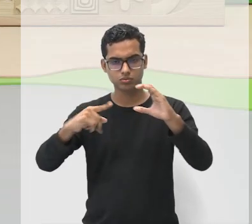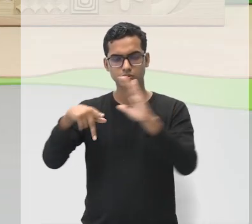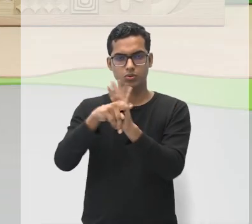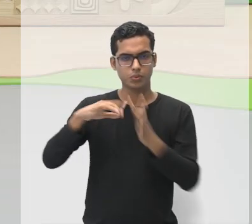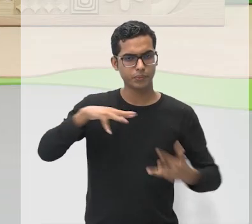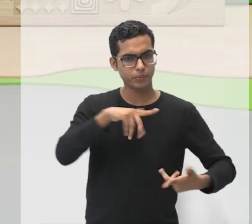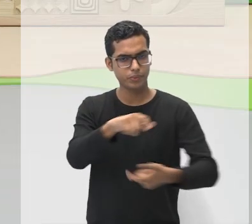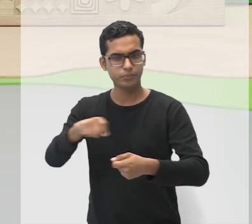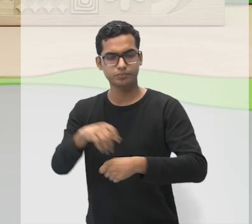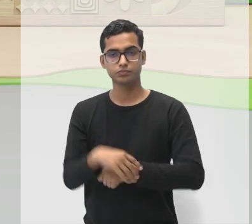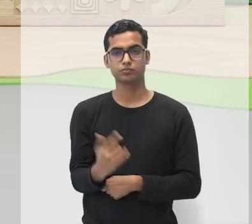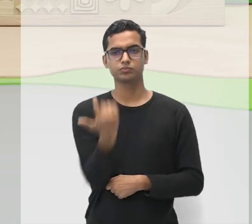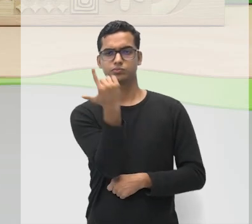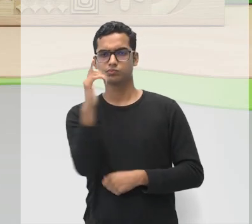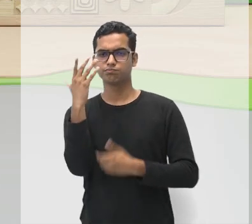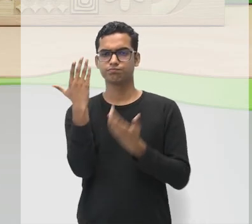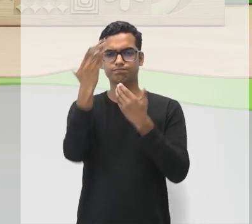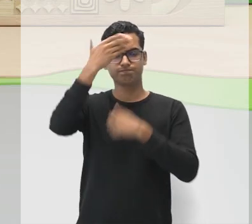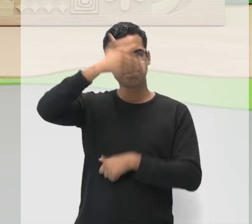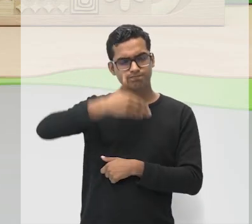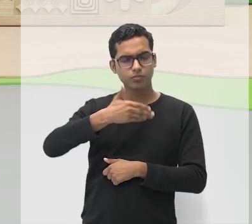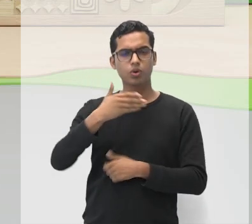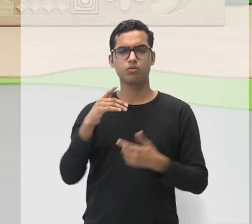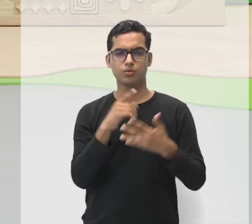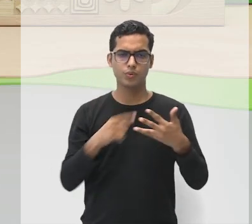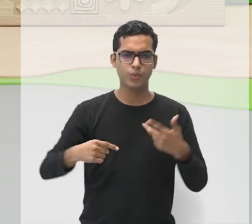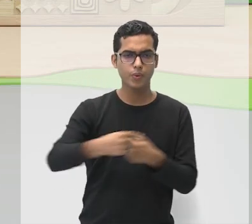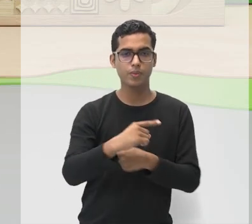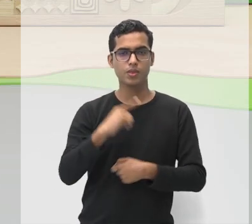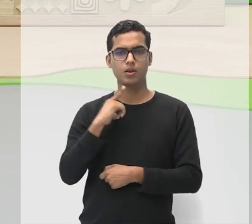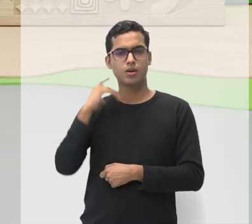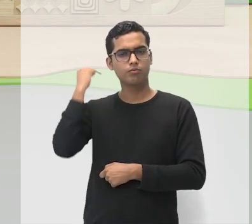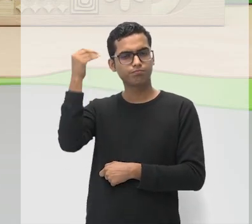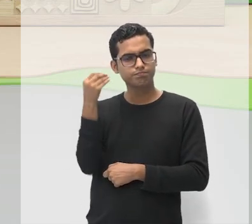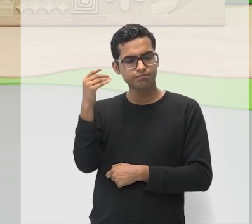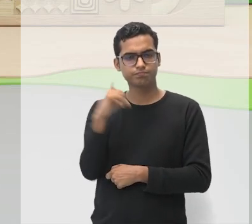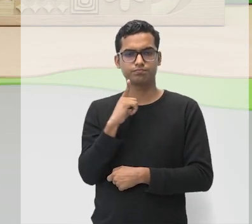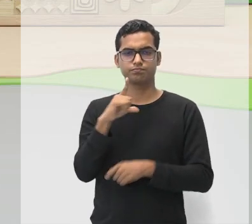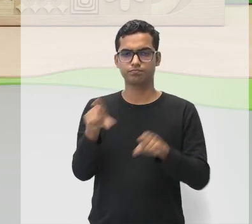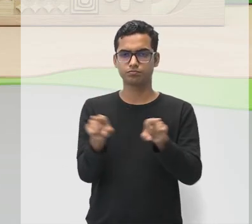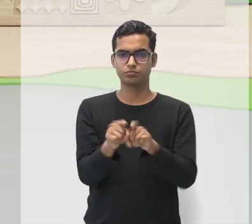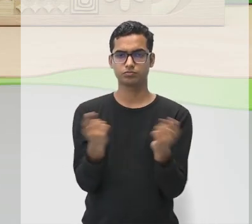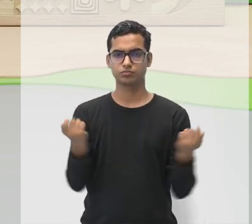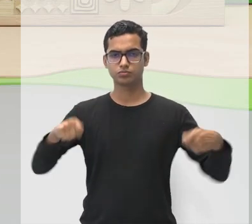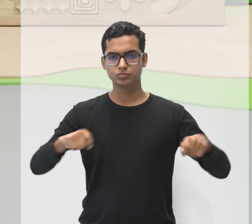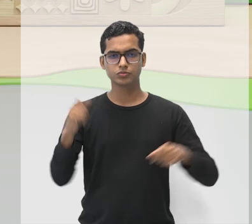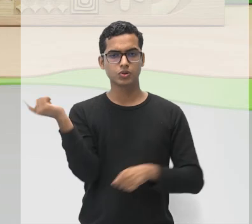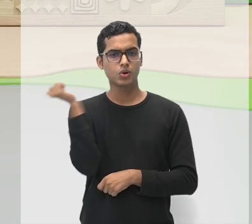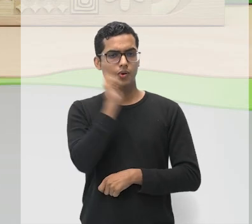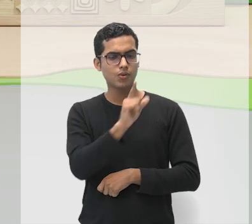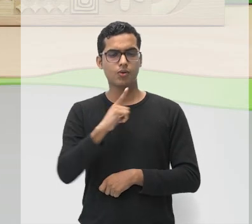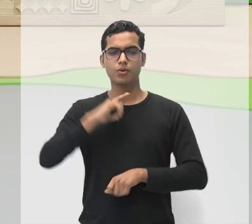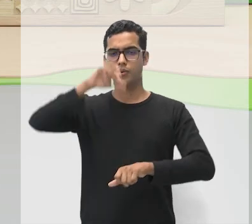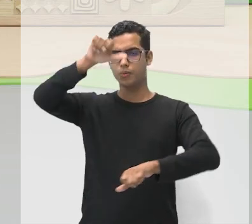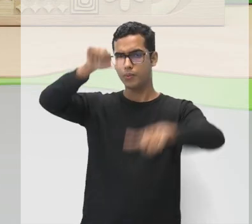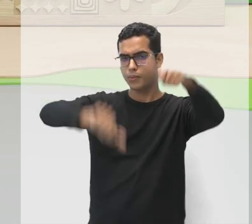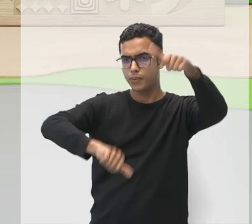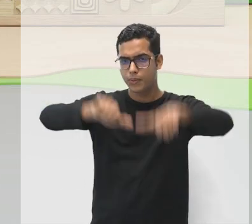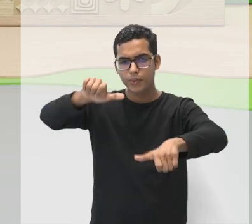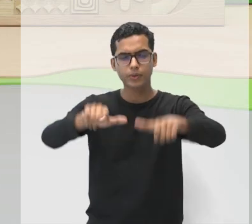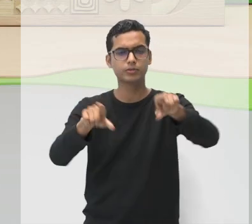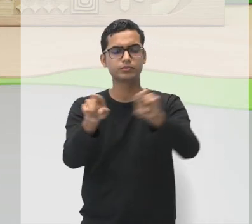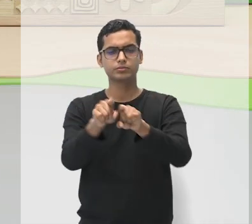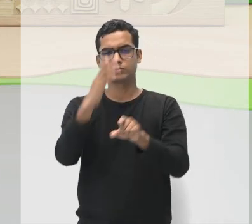da Terra. Houve um experimento que pode ser realizado para avaliar